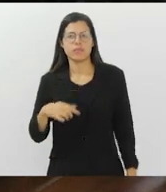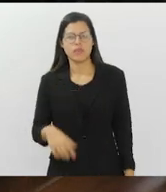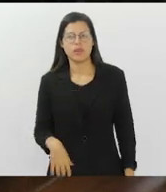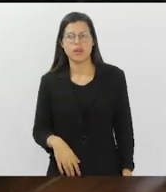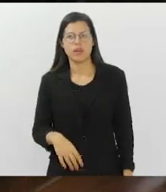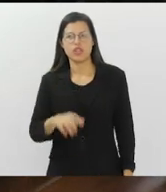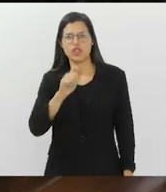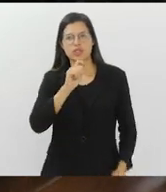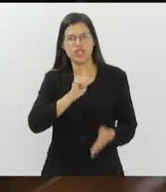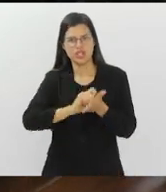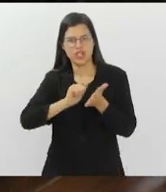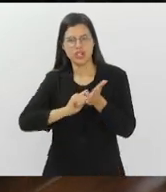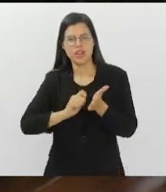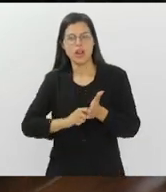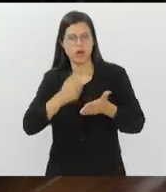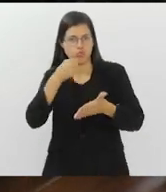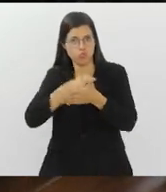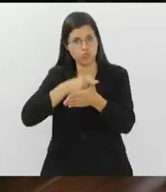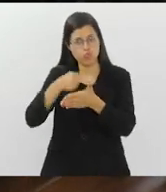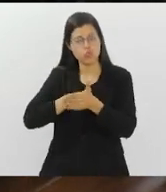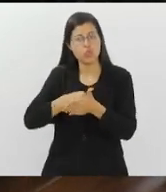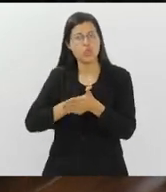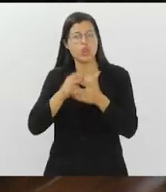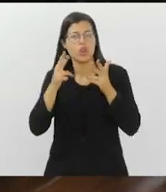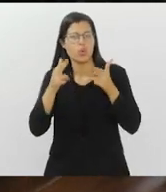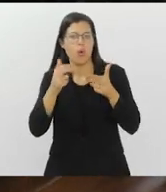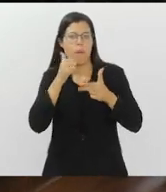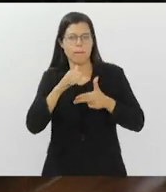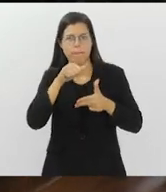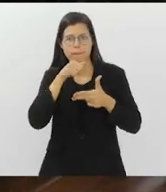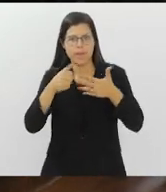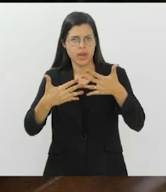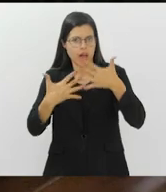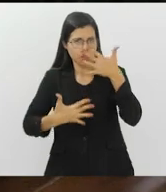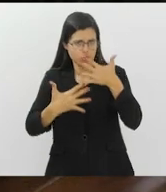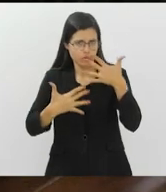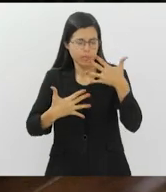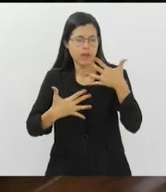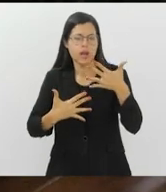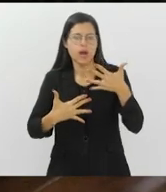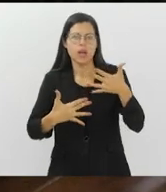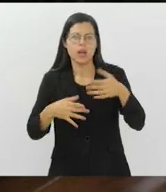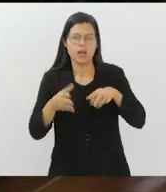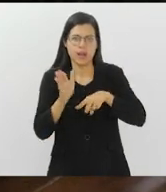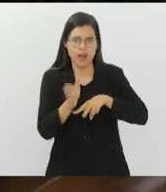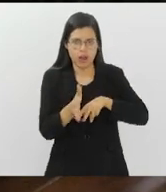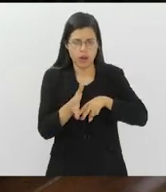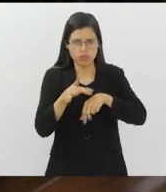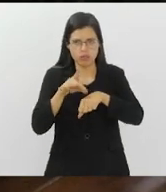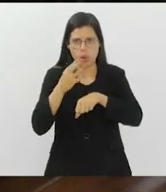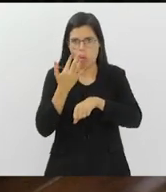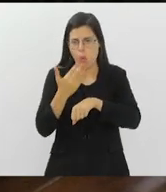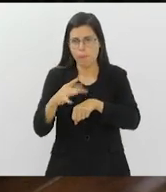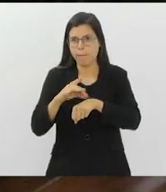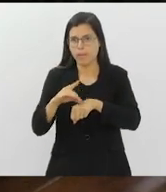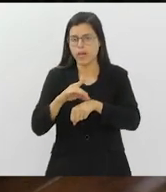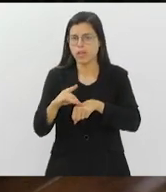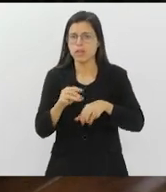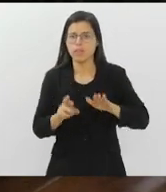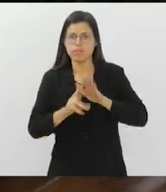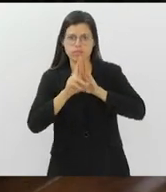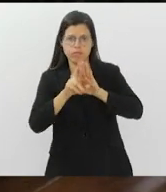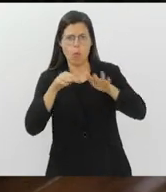lute como uma mãe atípica. E uma calça preta E hoje estou aqui representando o